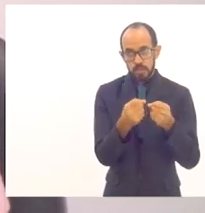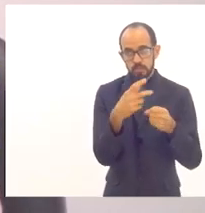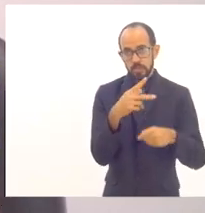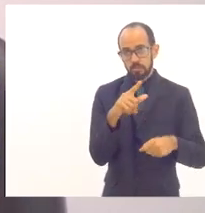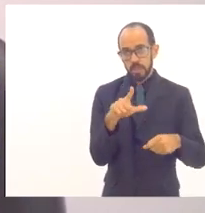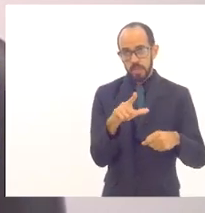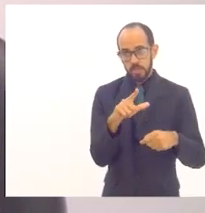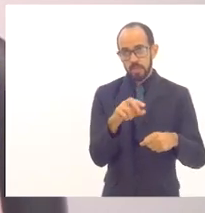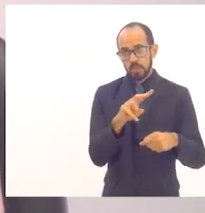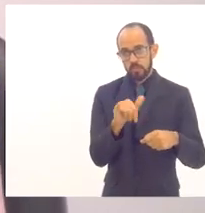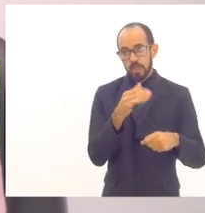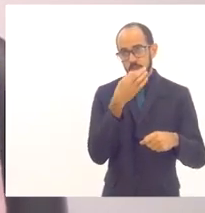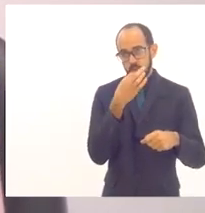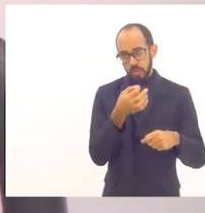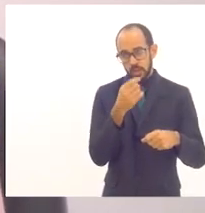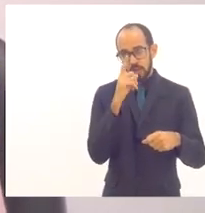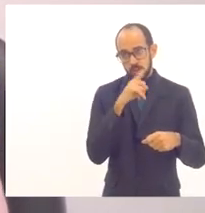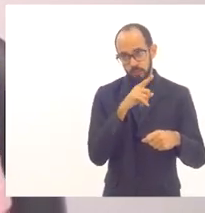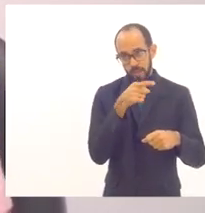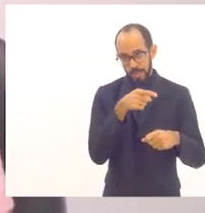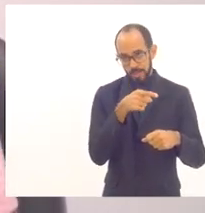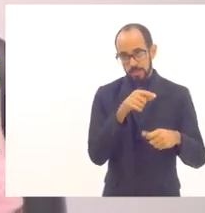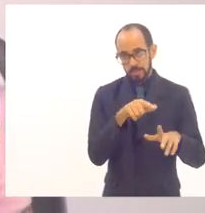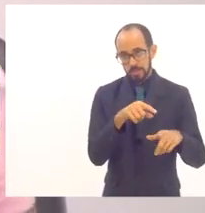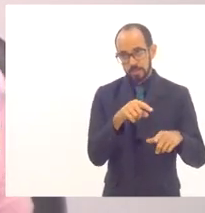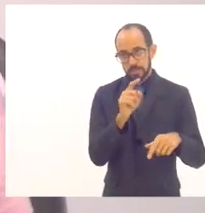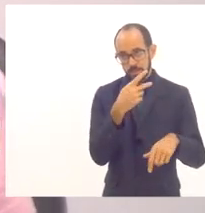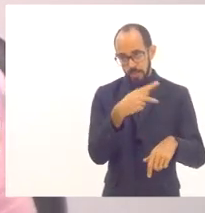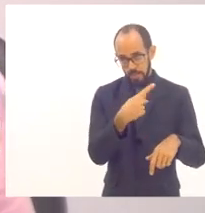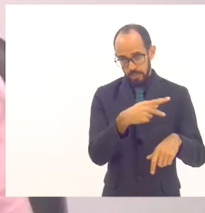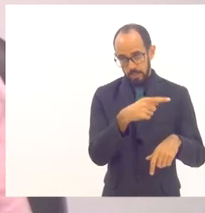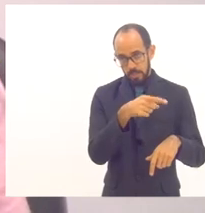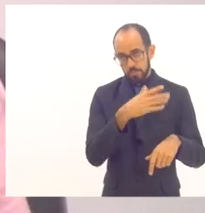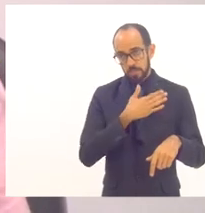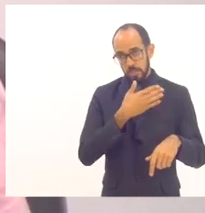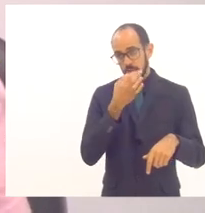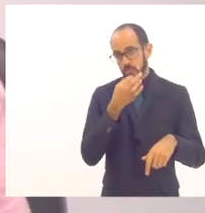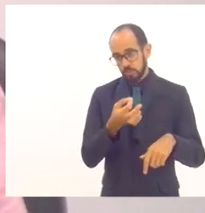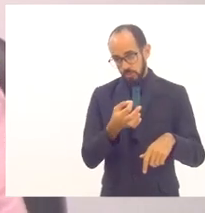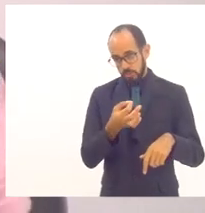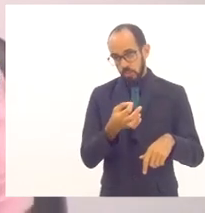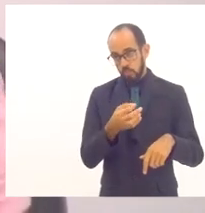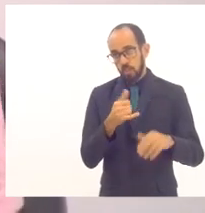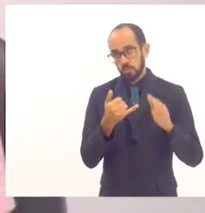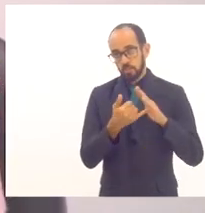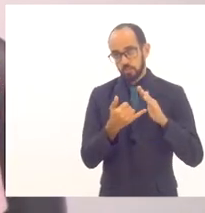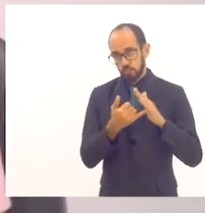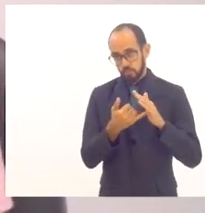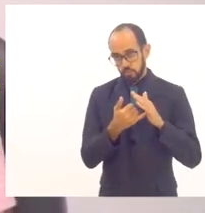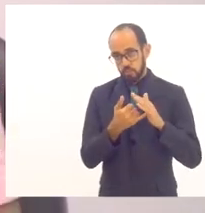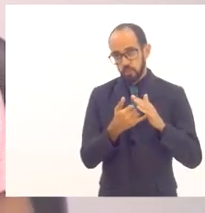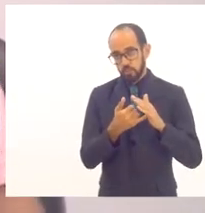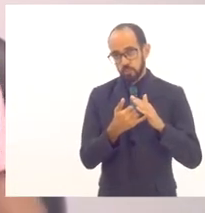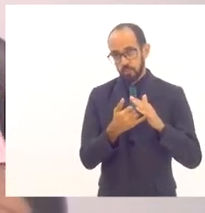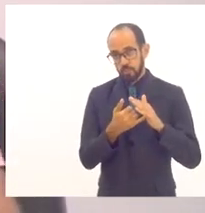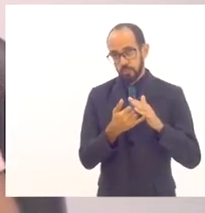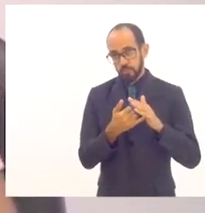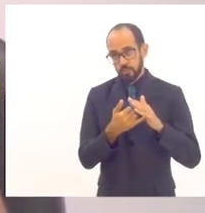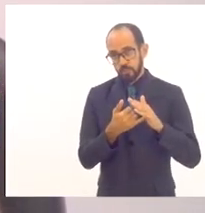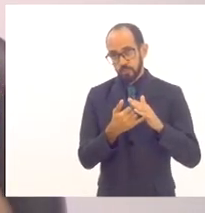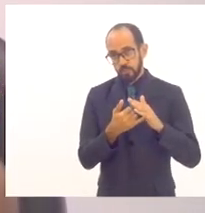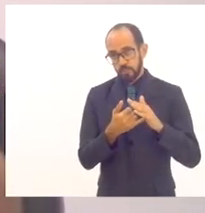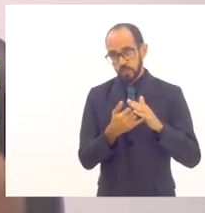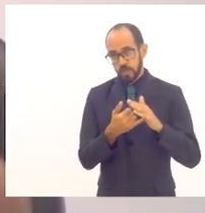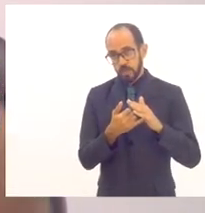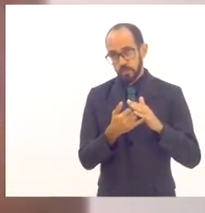indicar os pontos equivocados nele. A minha sugestão como instituto, eu acho que ele,